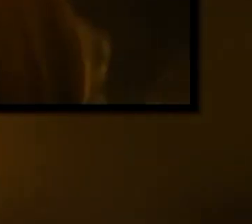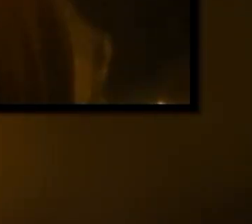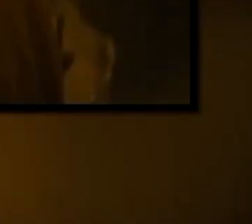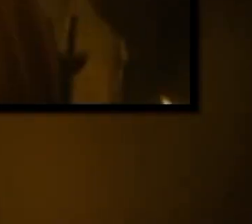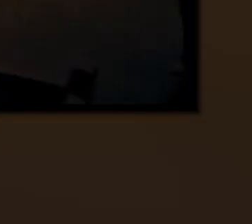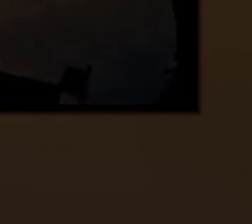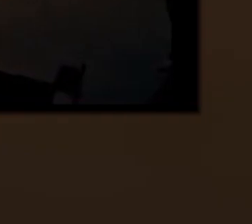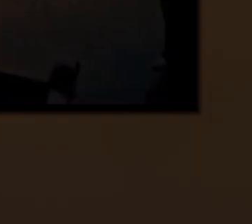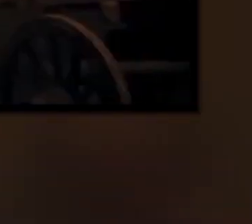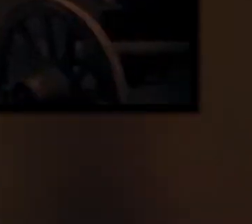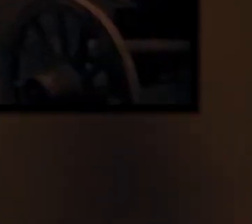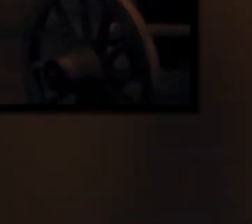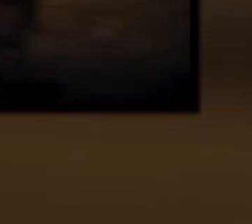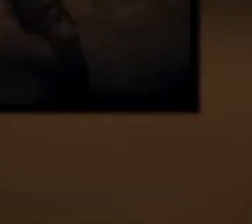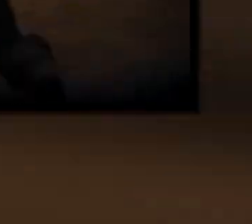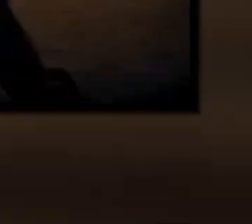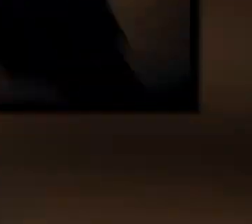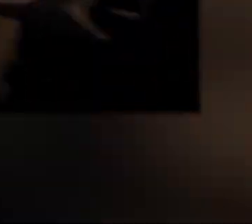Mosqueteiros